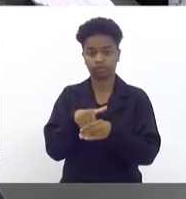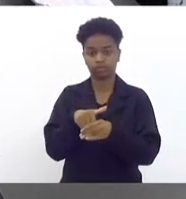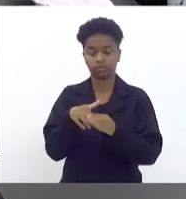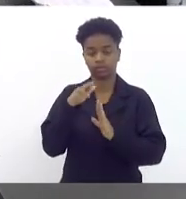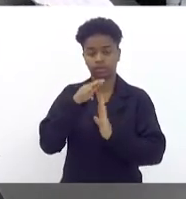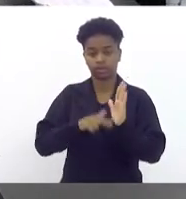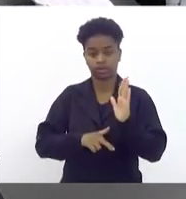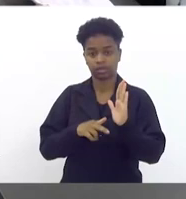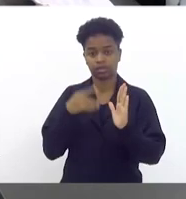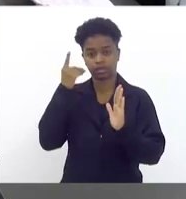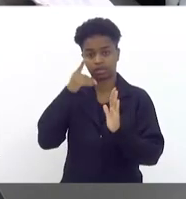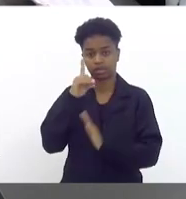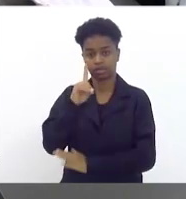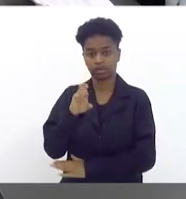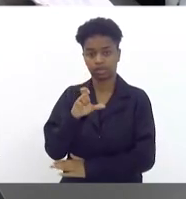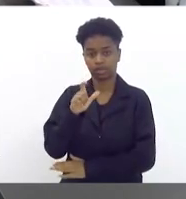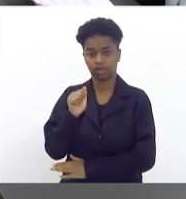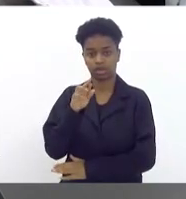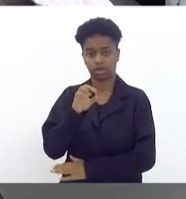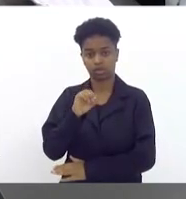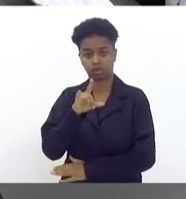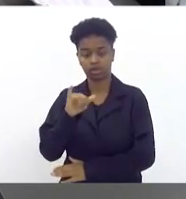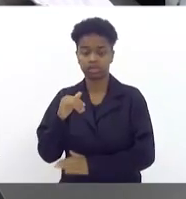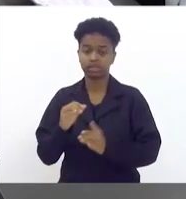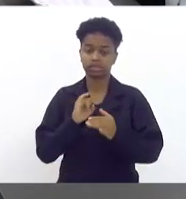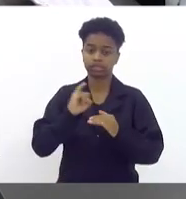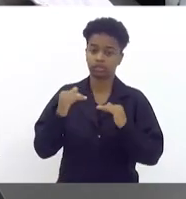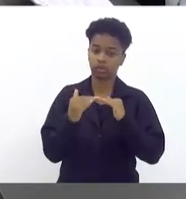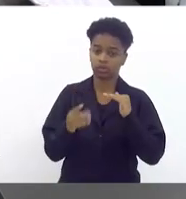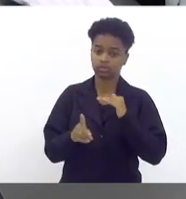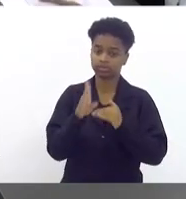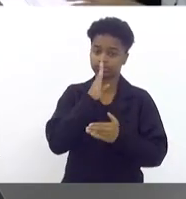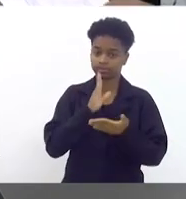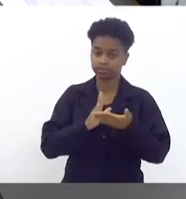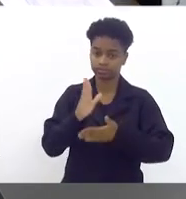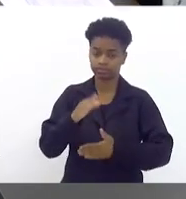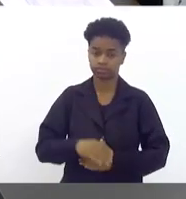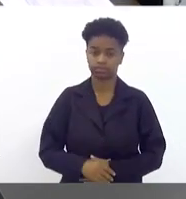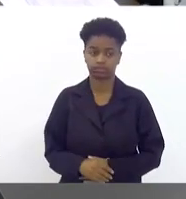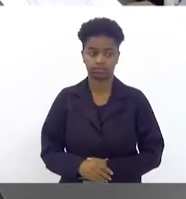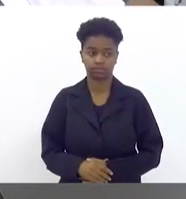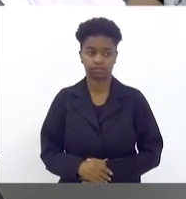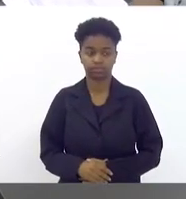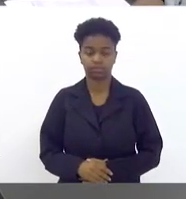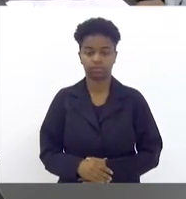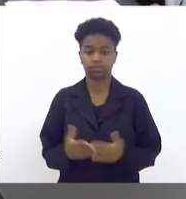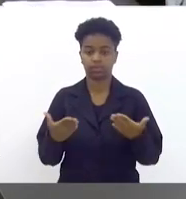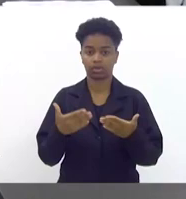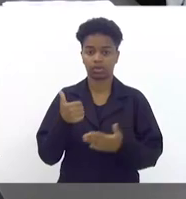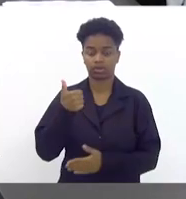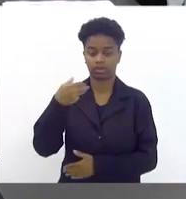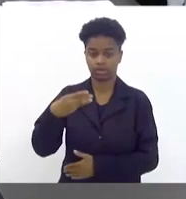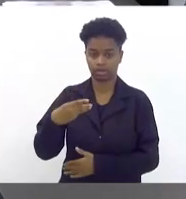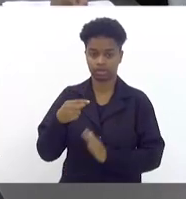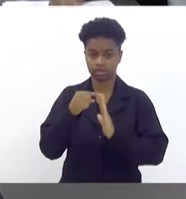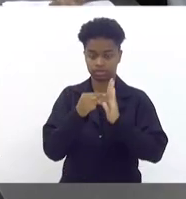do deputado Delaroli, senhores que aprovam, permaneçam como estão, aprovado. Passo ao 13 da